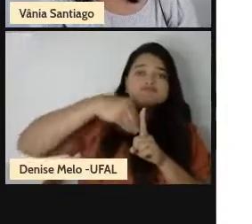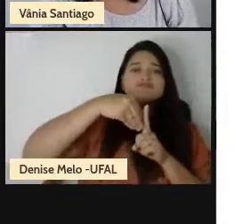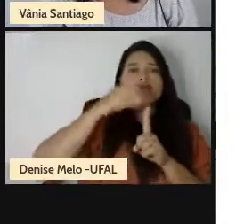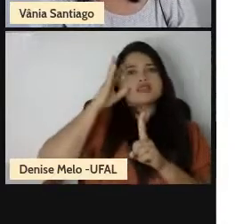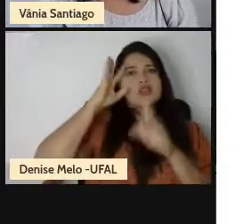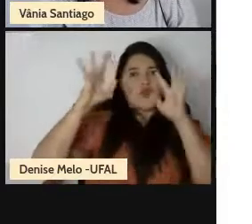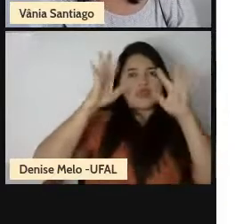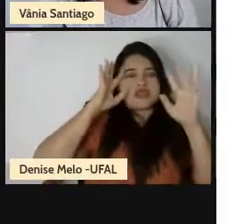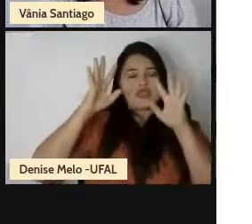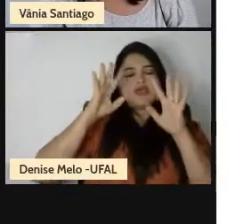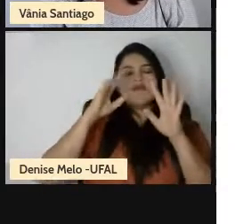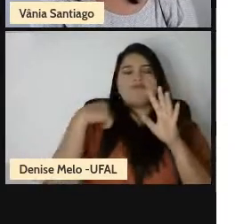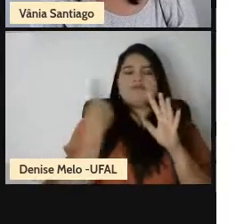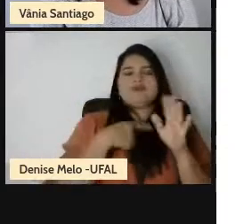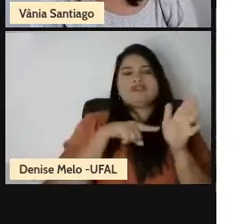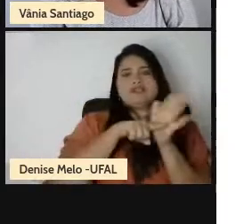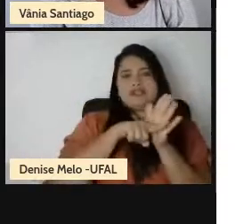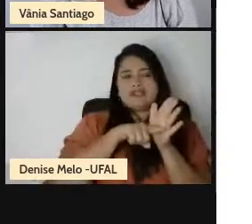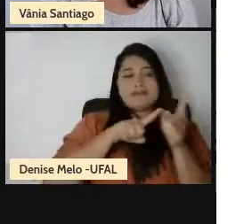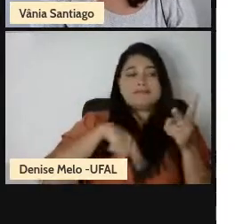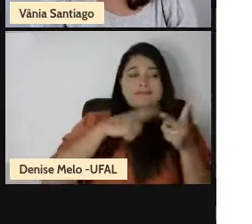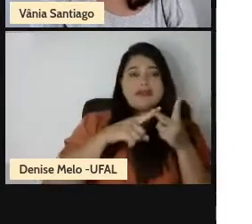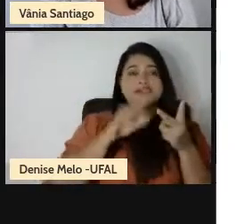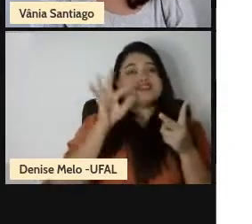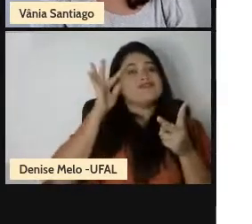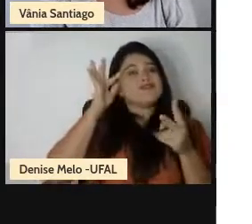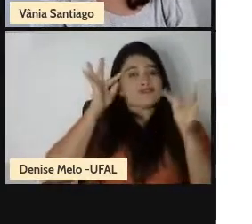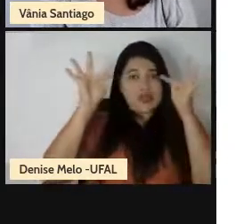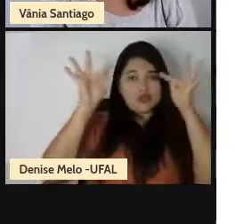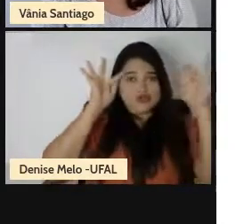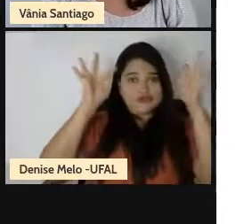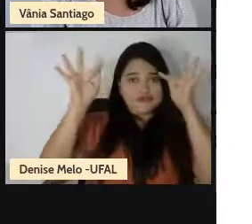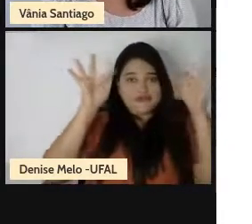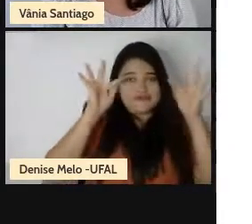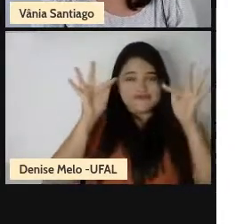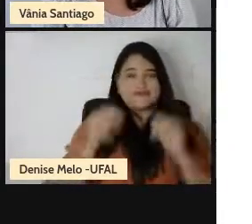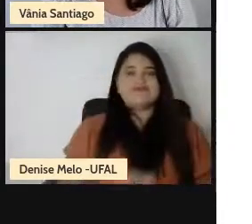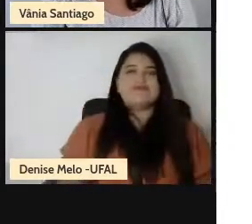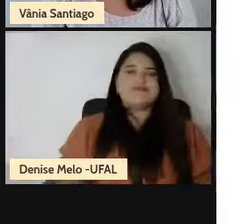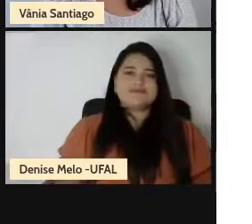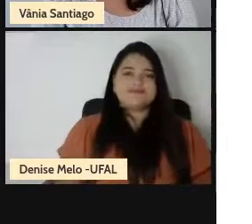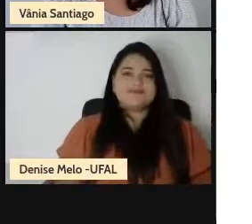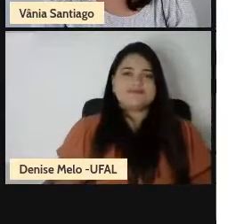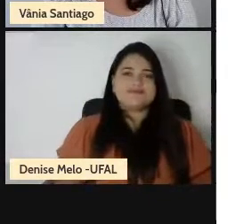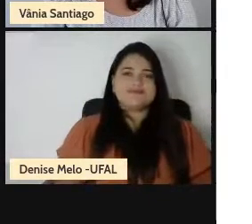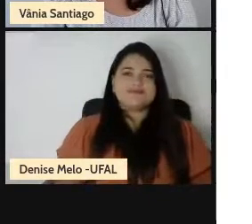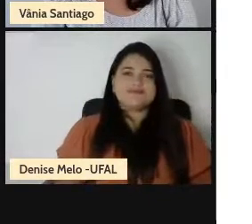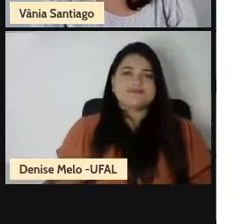cunho teórico e filosófico. Pode passar?